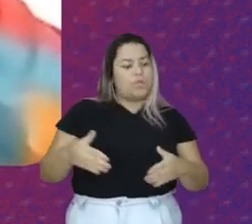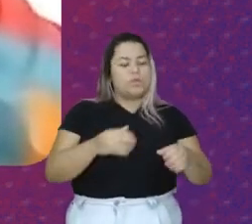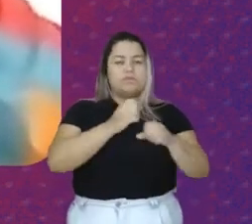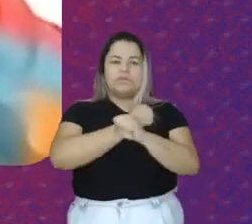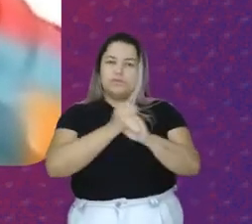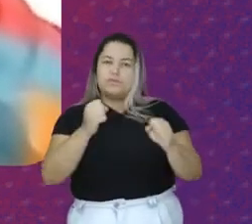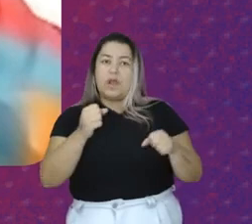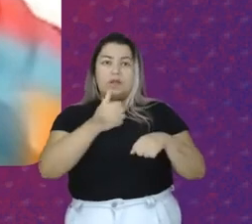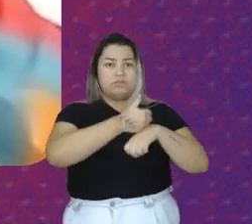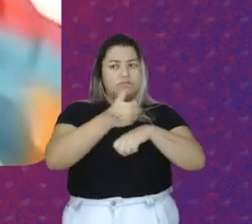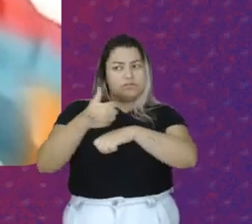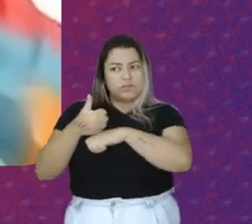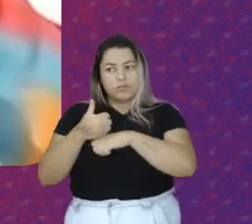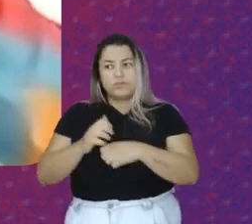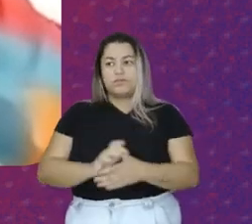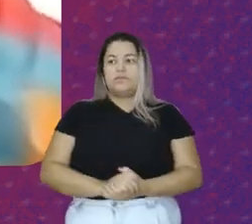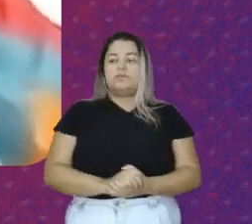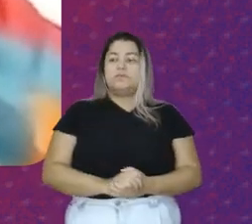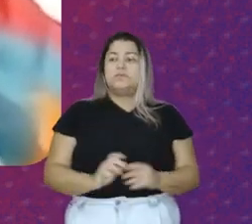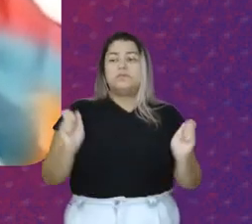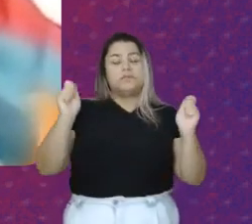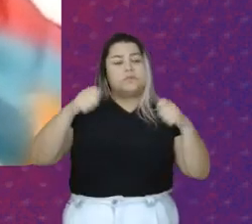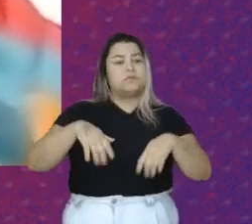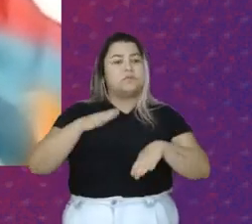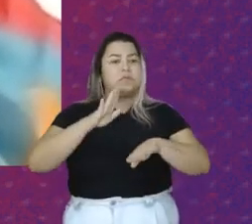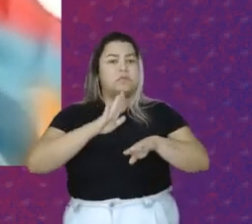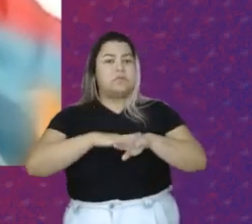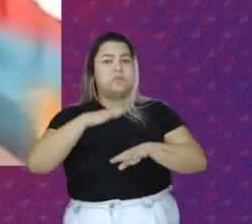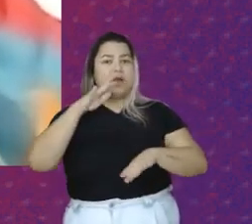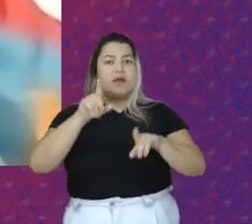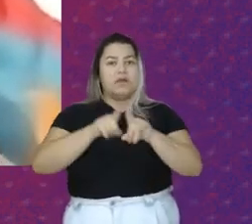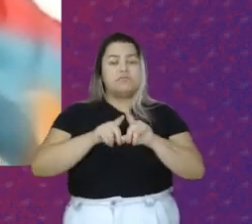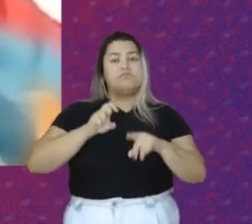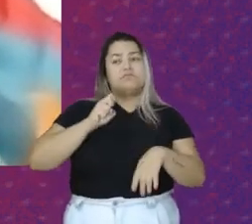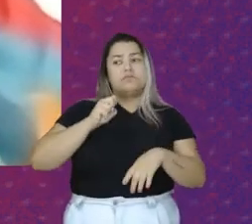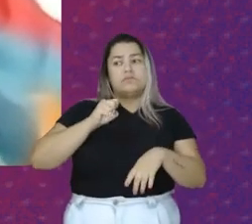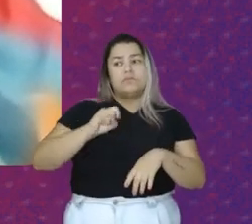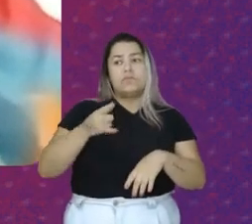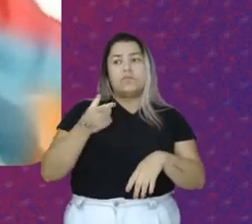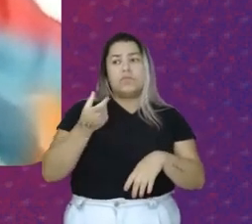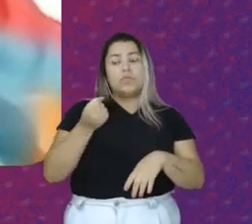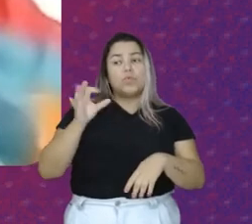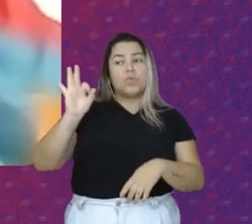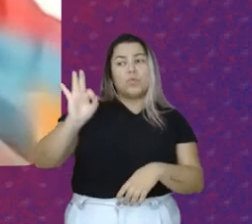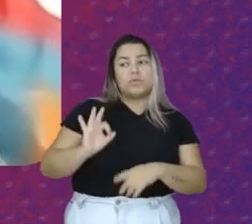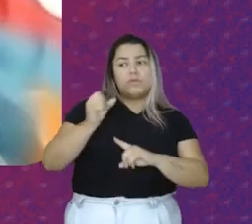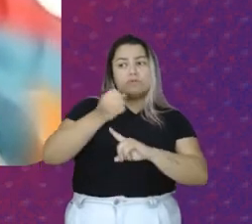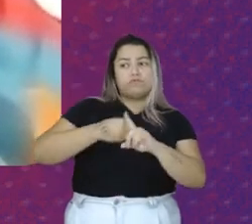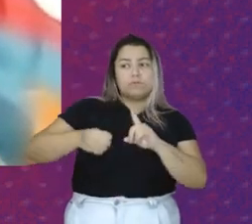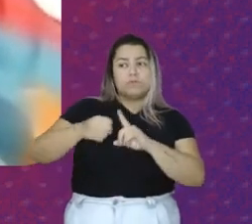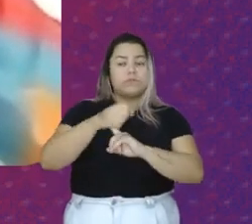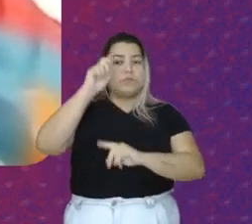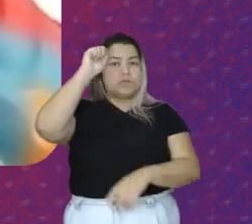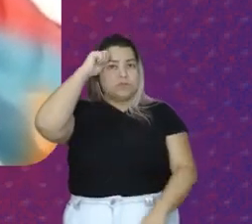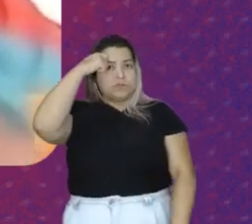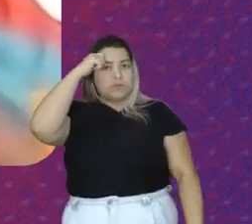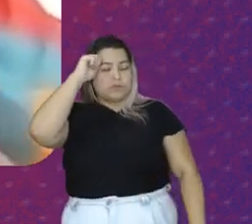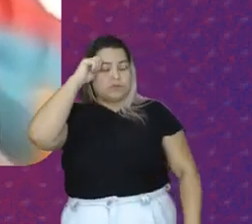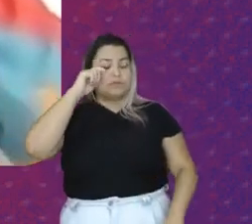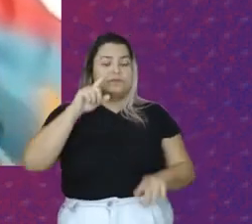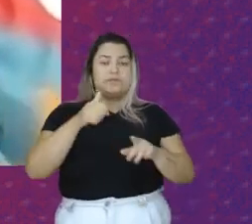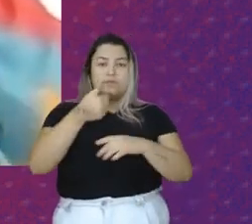ocupar espaços. Mas nós precisamos ser mais. Se nós somos 28% da sociedade, se os negros são mais de